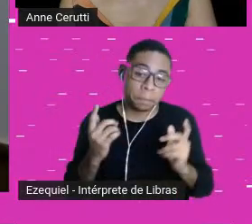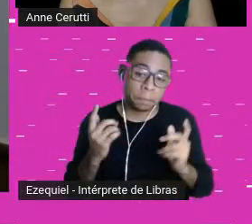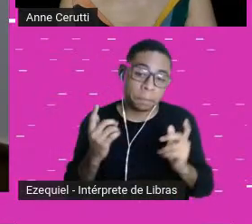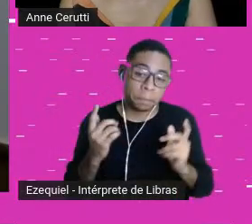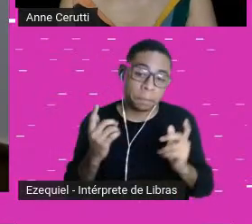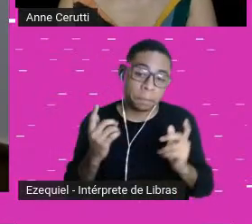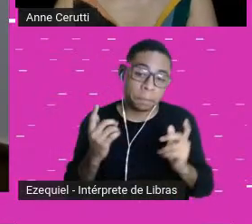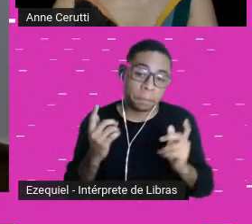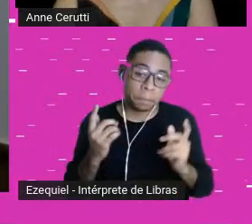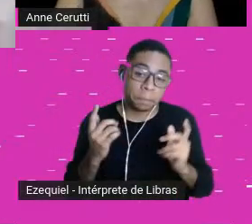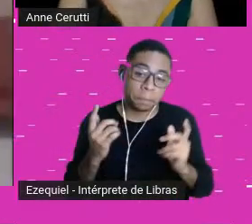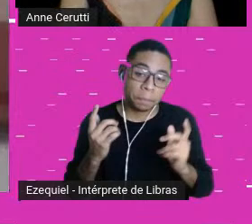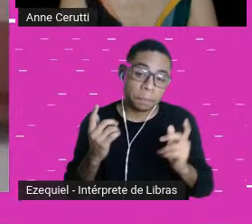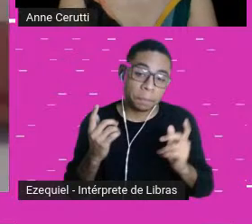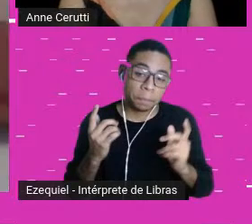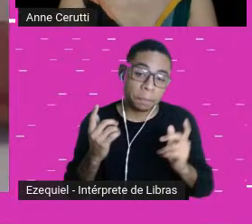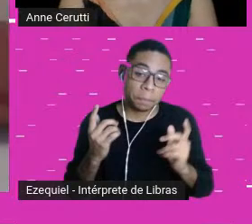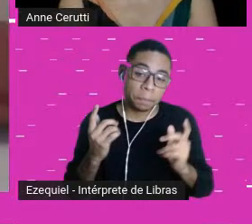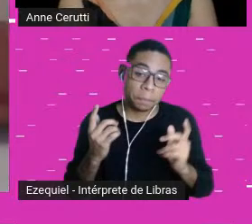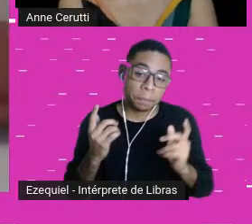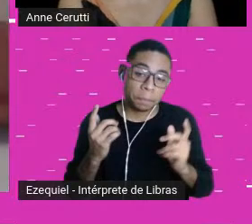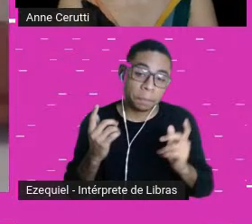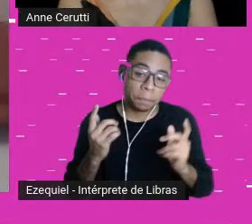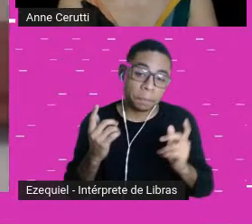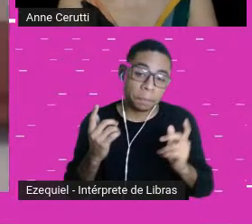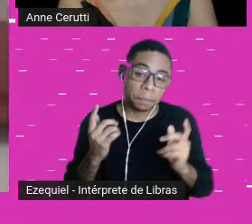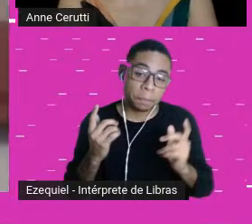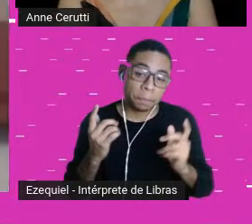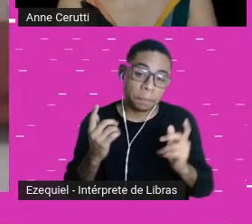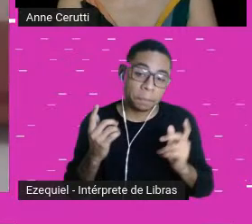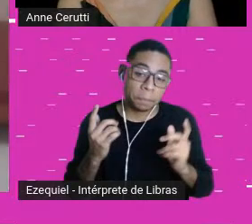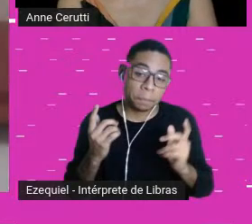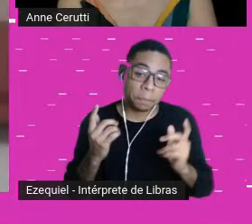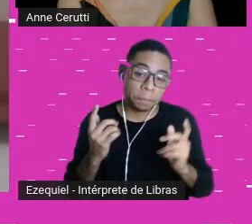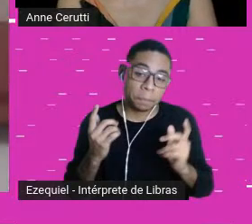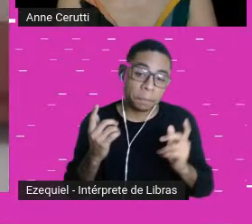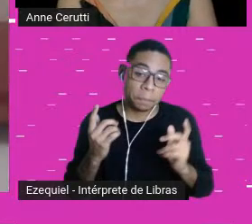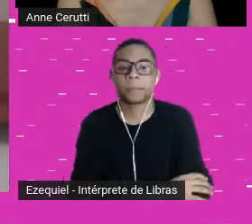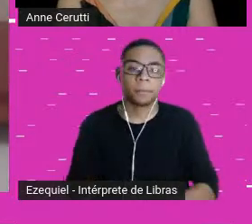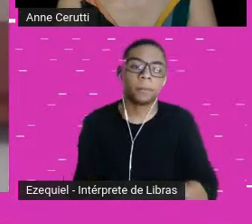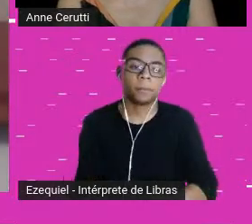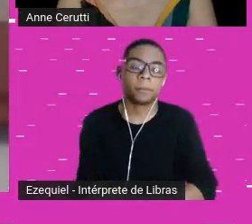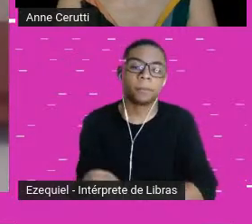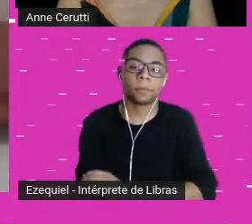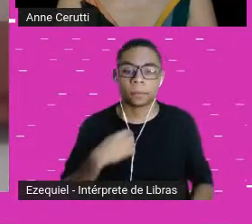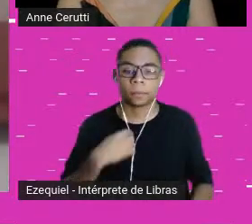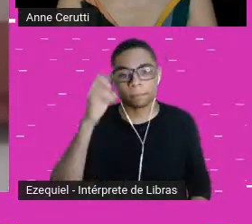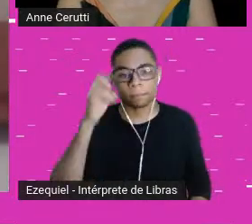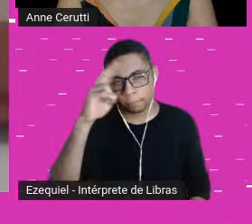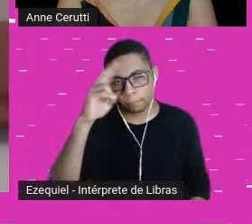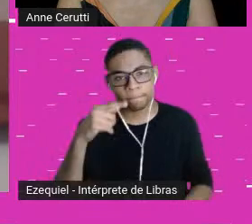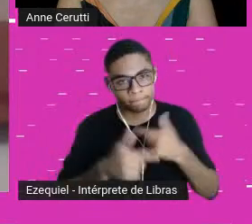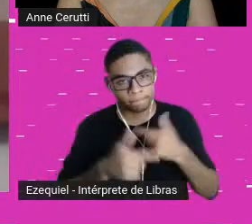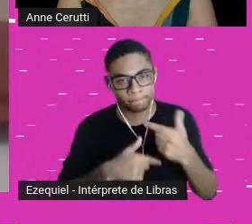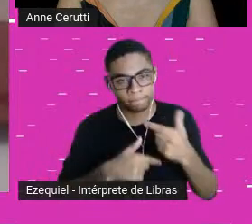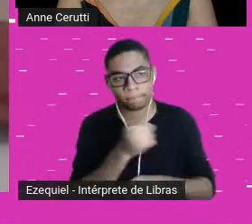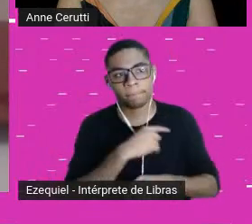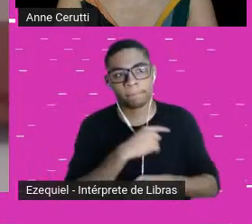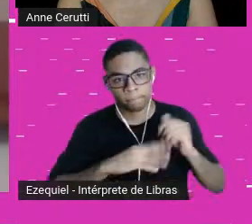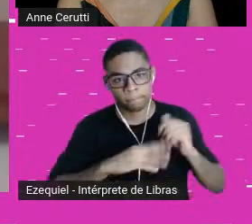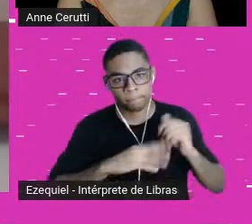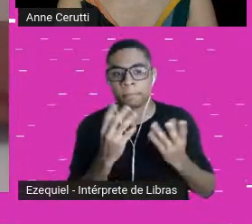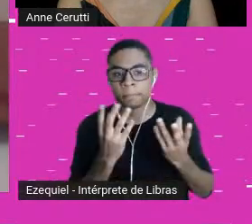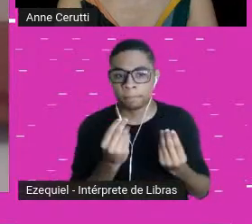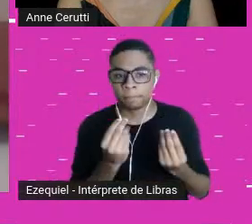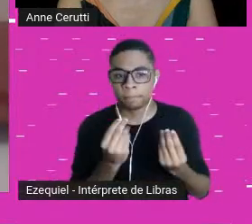Eu lembro que o grande trabalho, né, que fizemos lá, nossa, e realmente foi muito, muito,